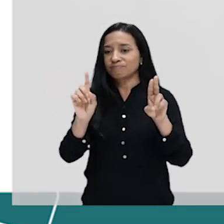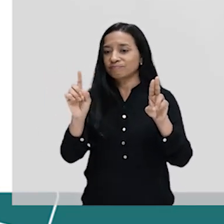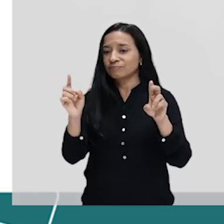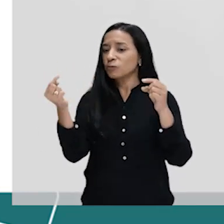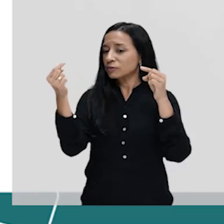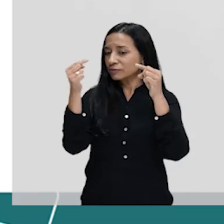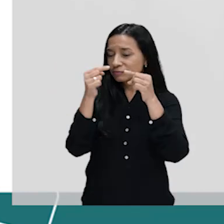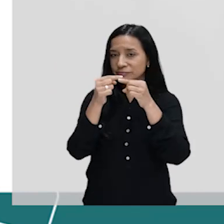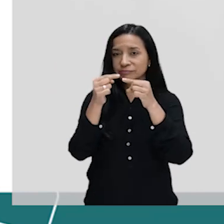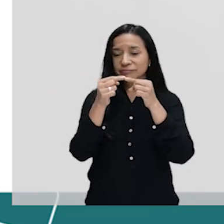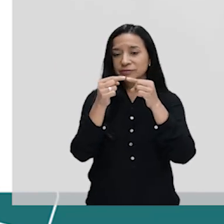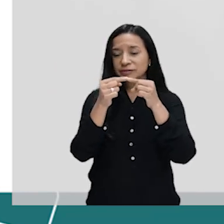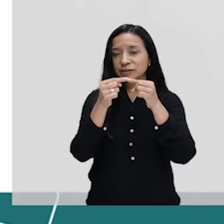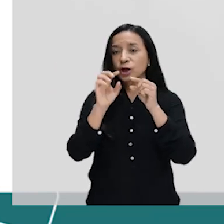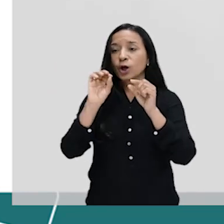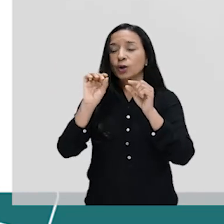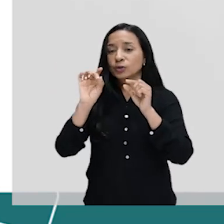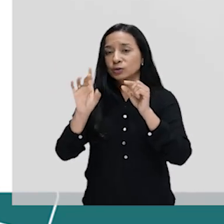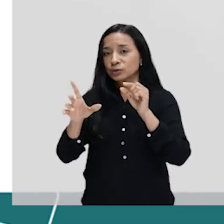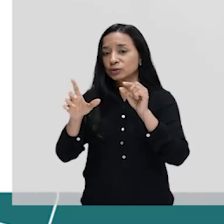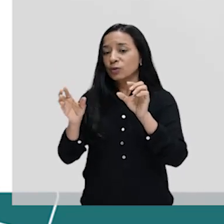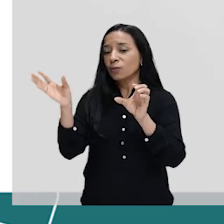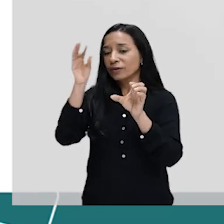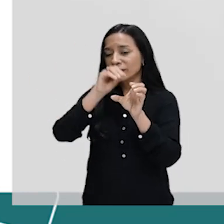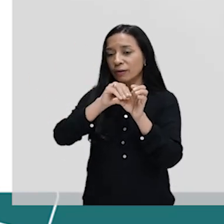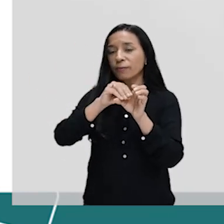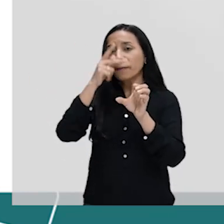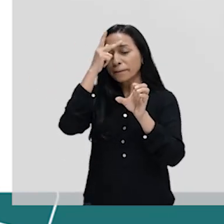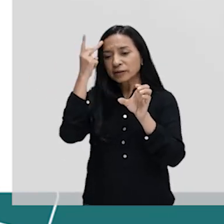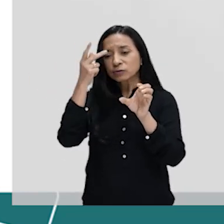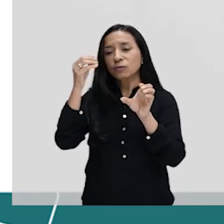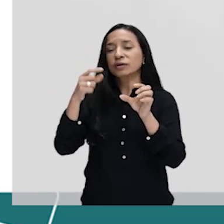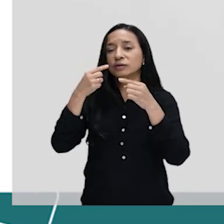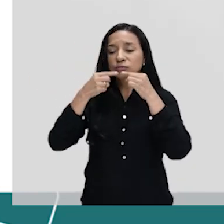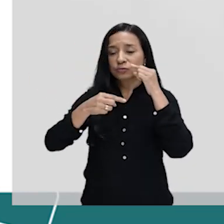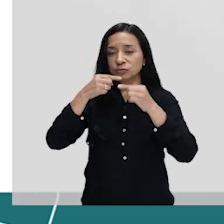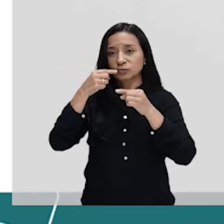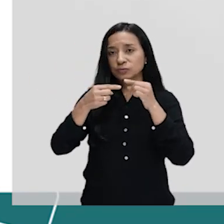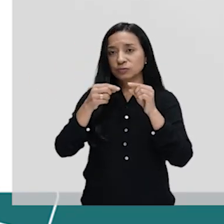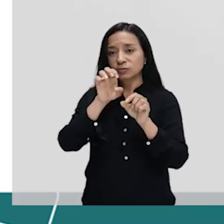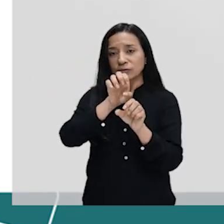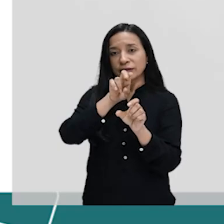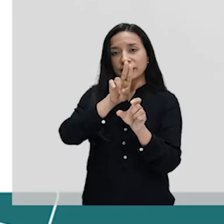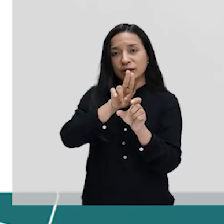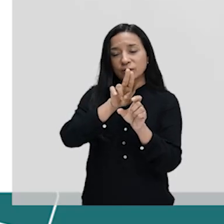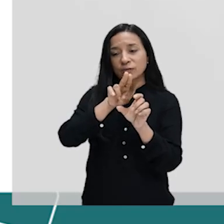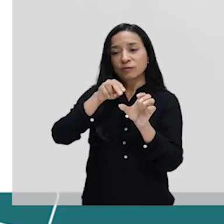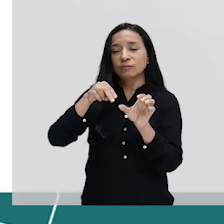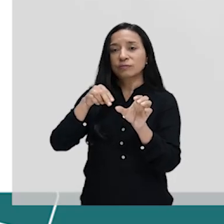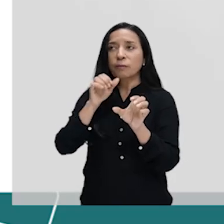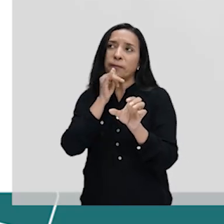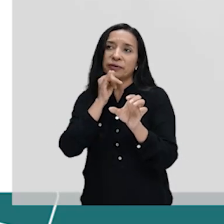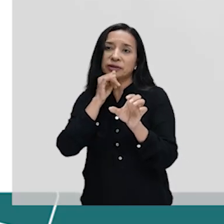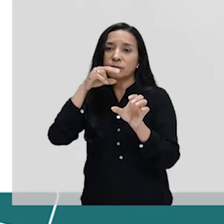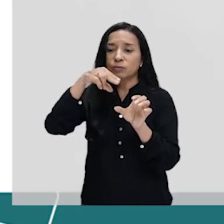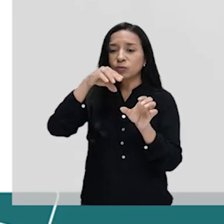concordância. Né? Então, só cabe essa pessoa dentro do discurso. Se eu tentasse encaixar o nós falo com todo mundo, também não daria